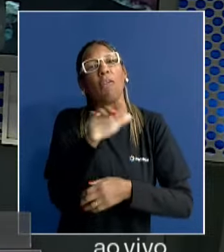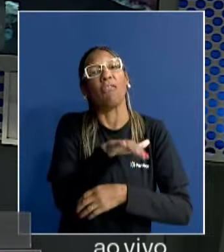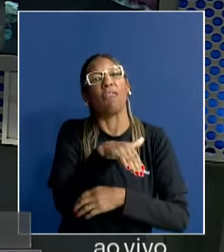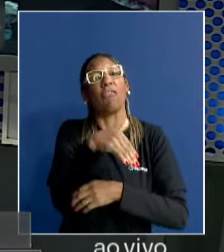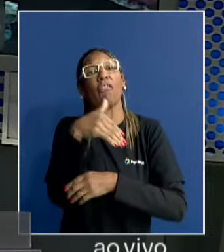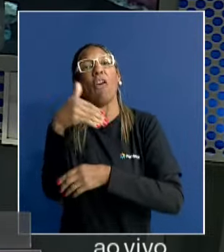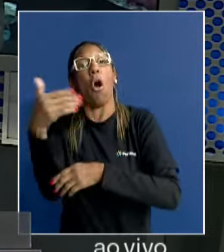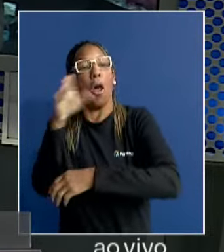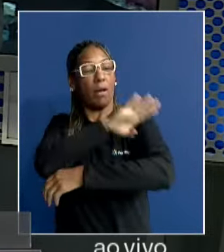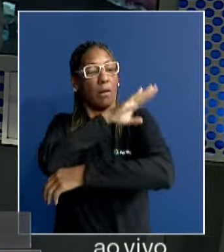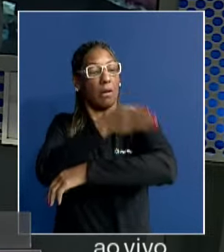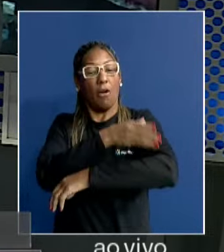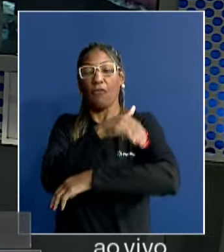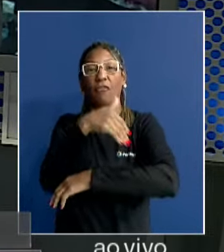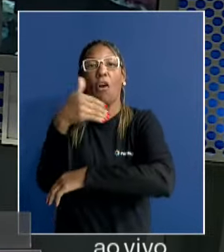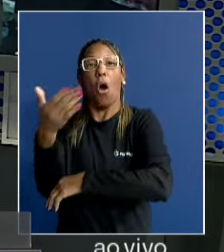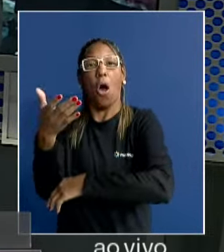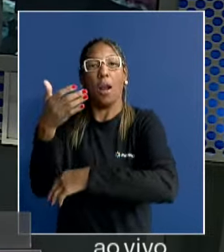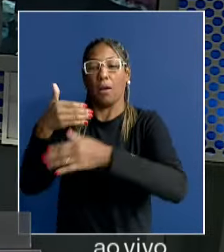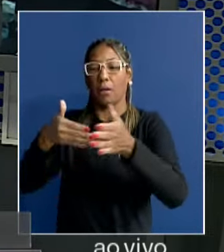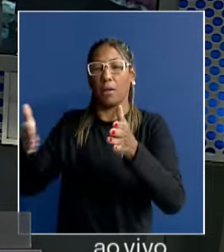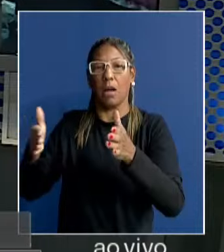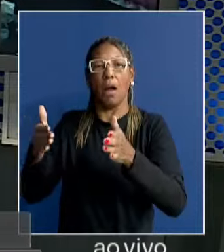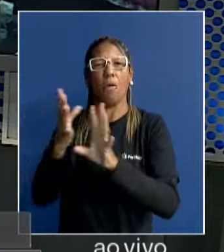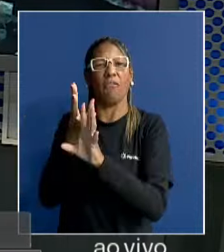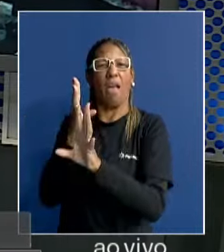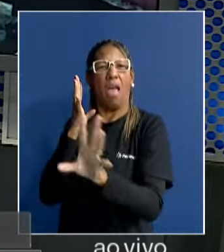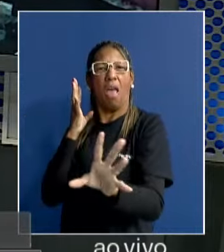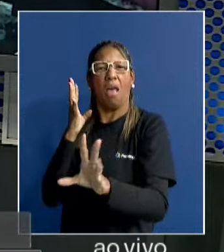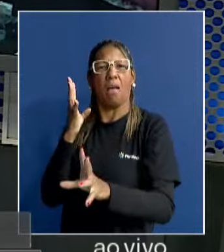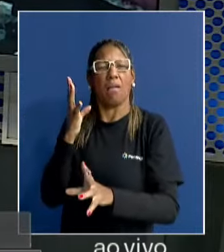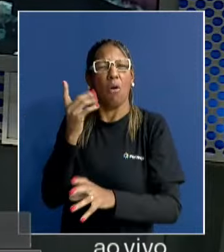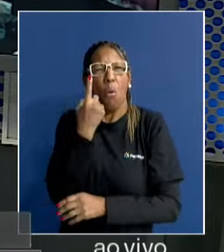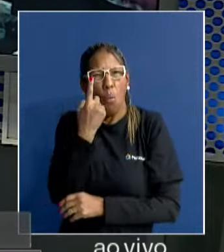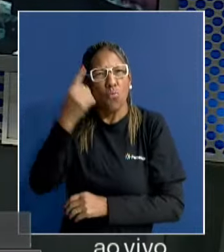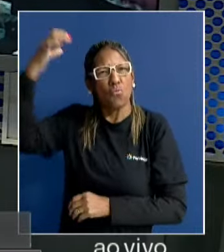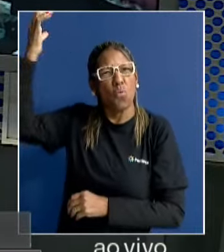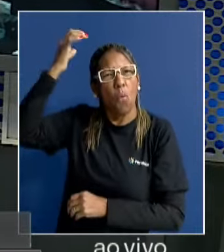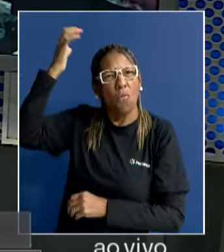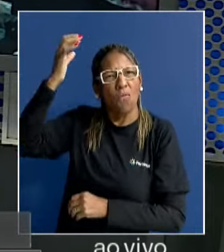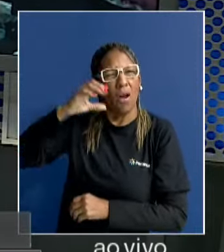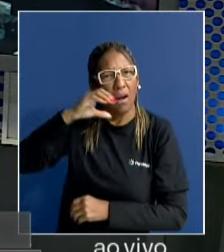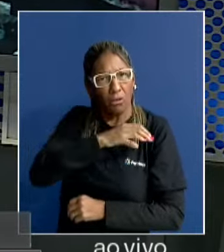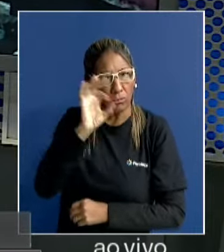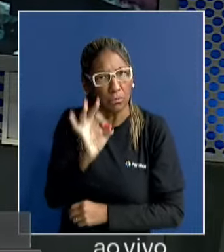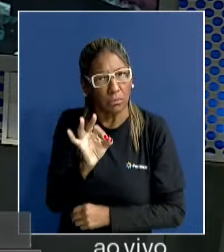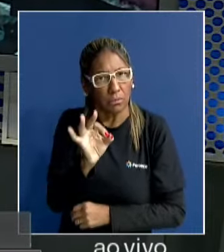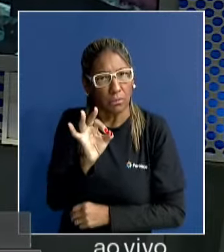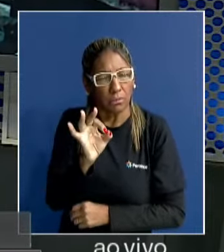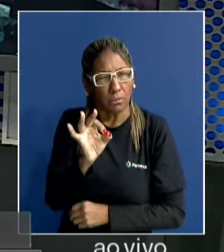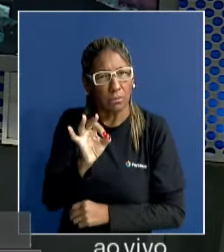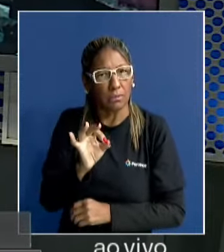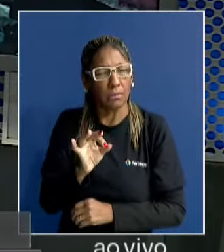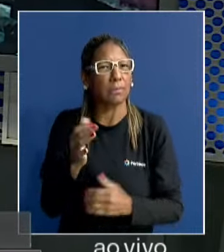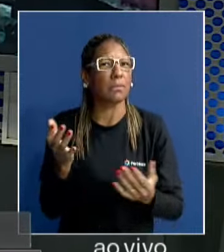galpão, numa espécie de container e um banheiro só com água quente. Você confirma isso, Gabi